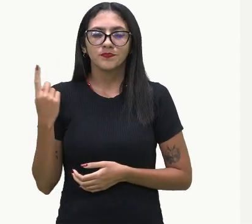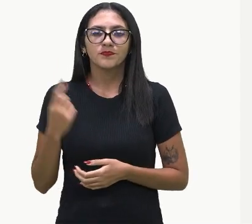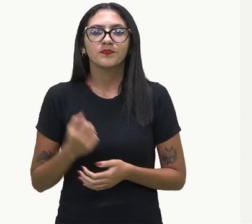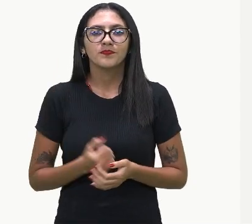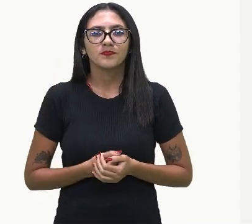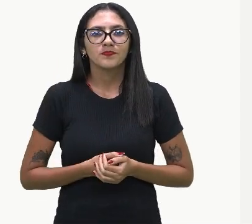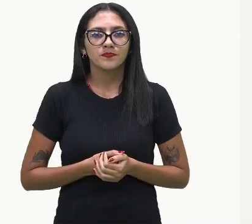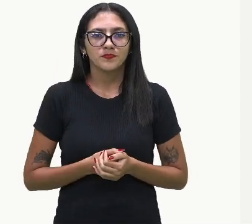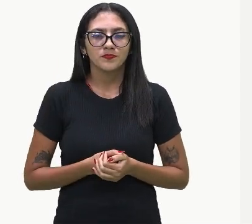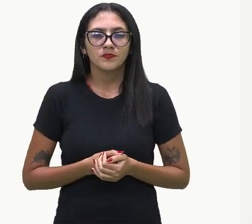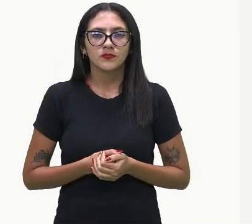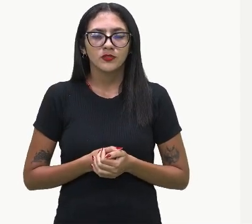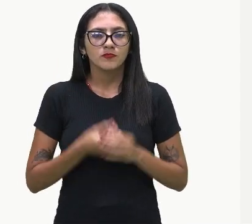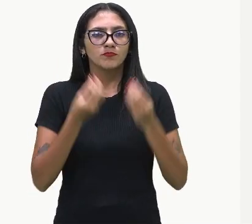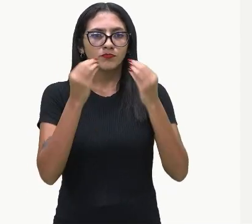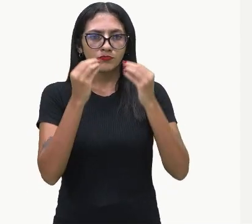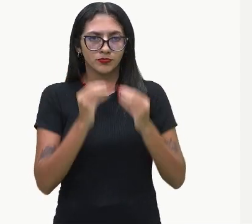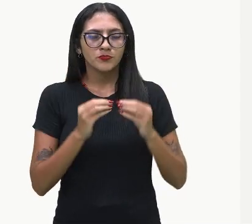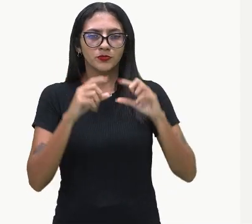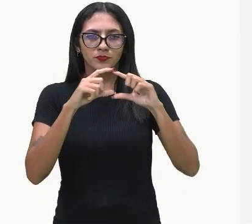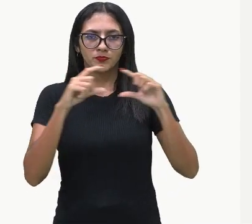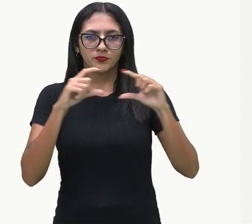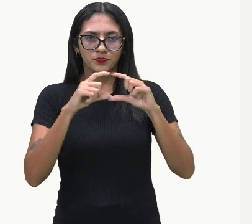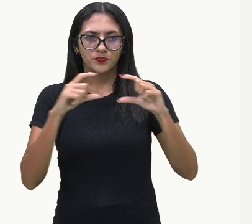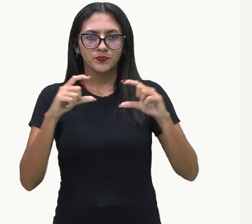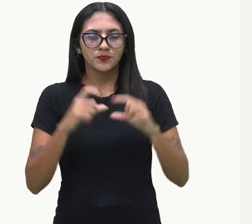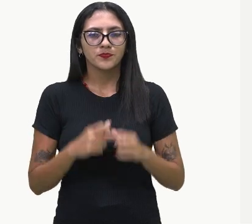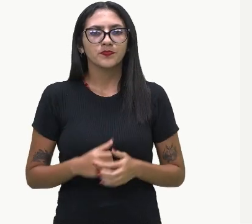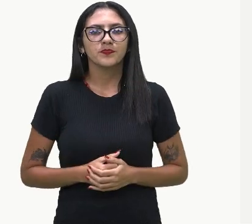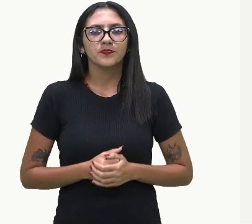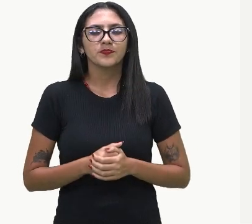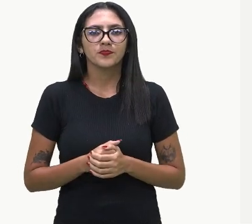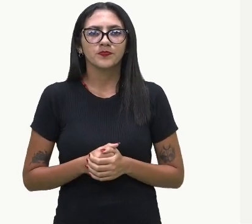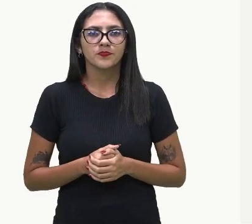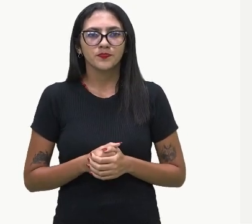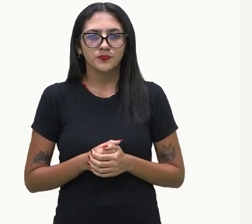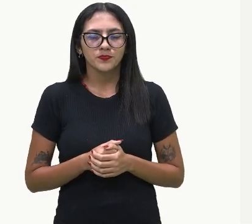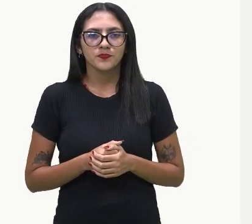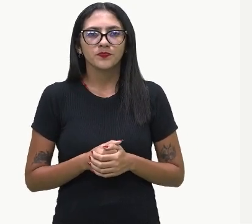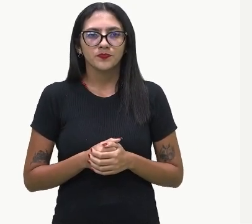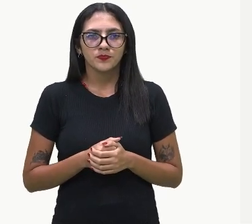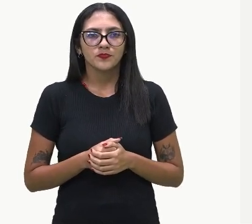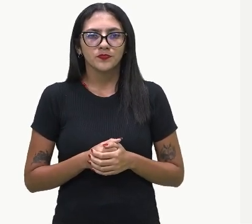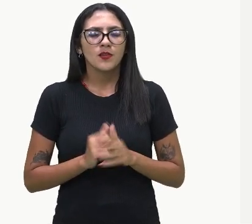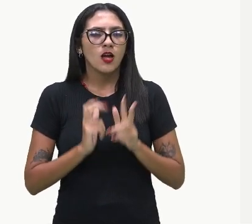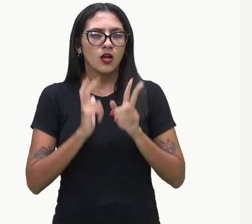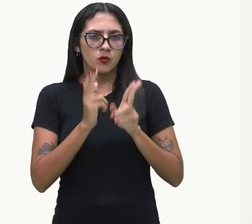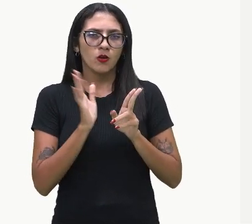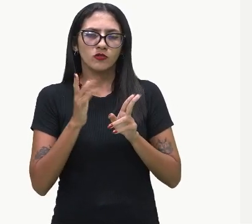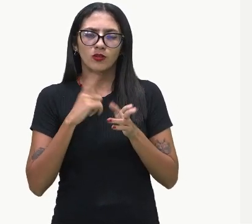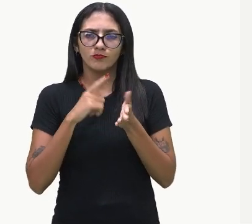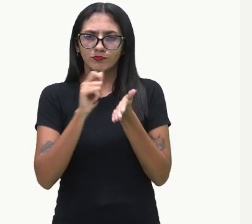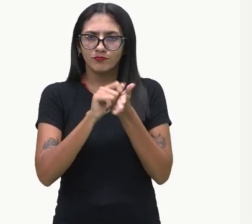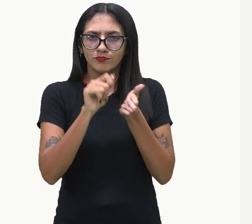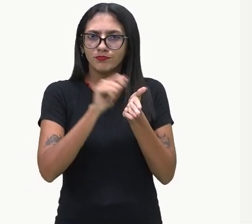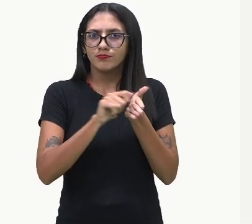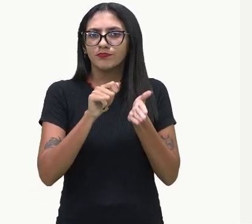Aplicando aqui, né, o nosso teorema de Tales, colocando exatamente a relação que a gente acabou de